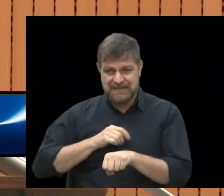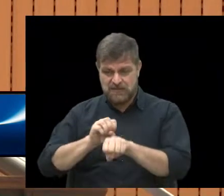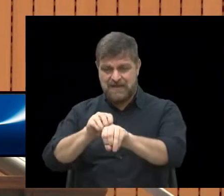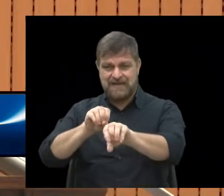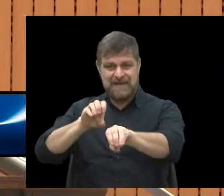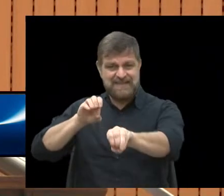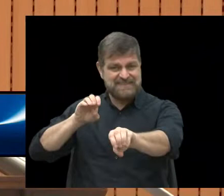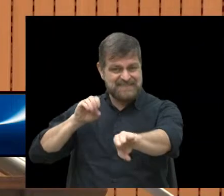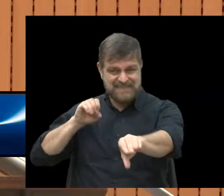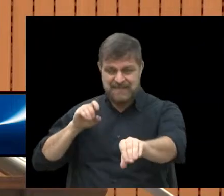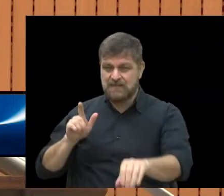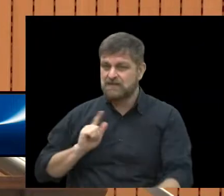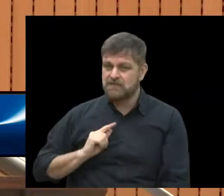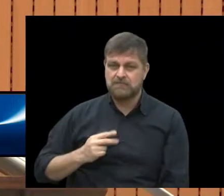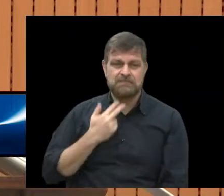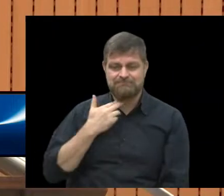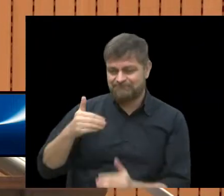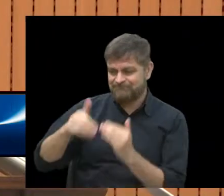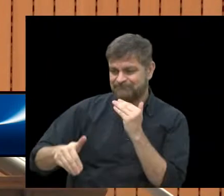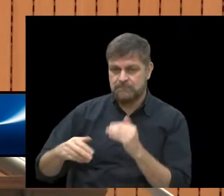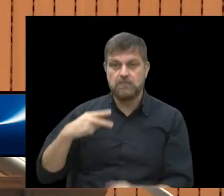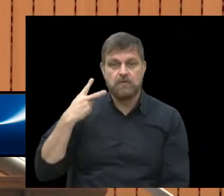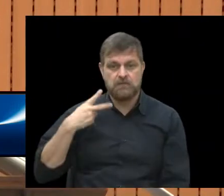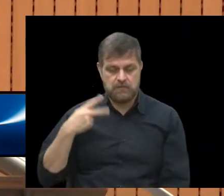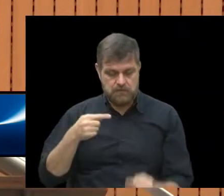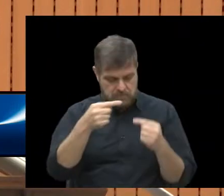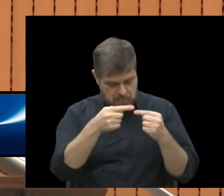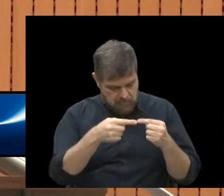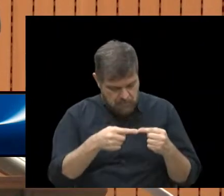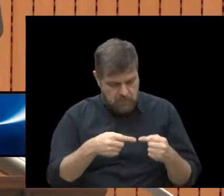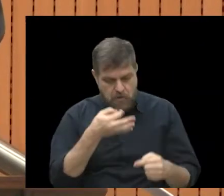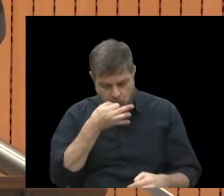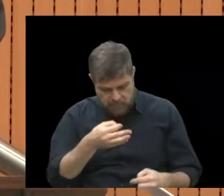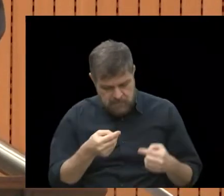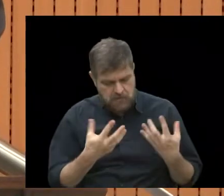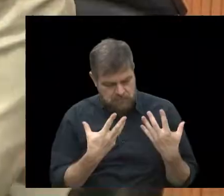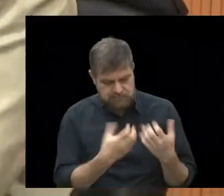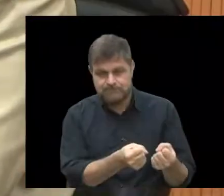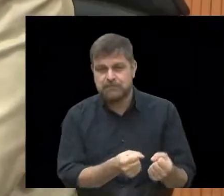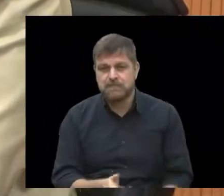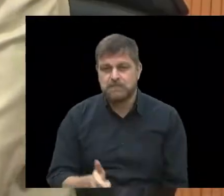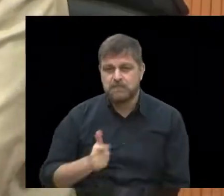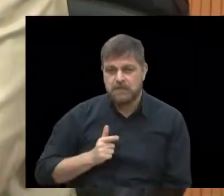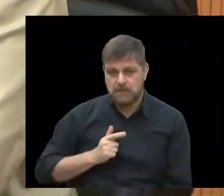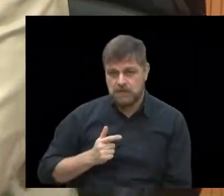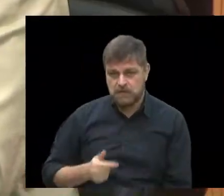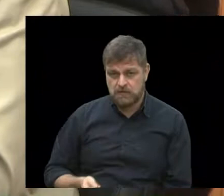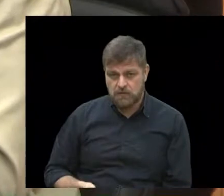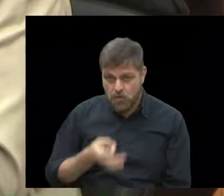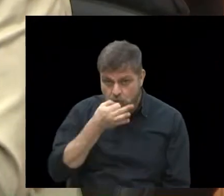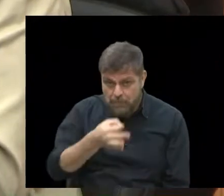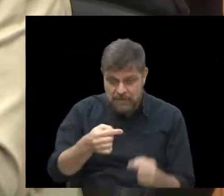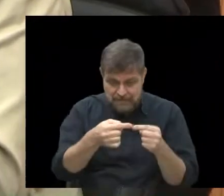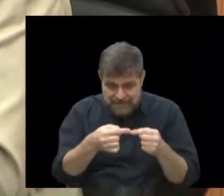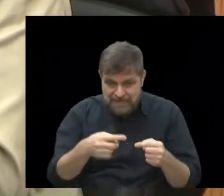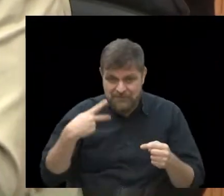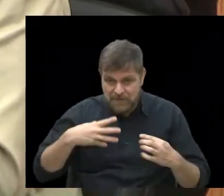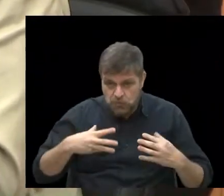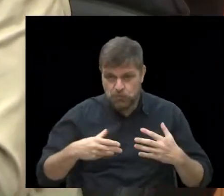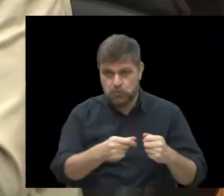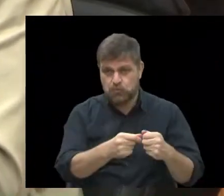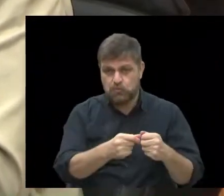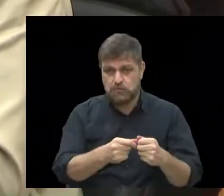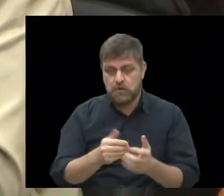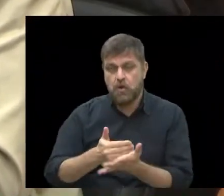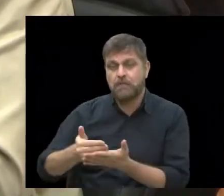distância. A comissão se reuniu e aprovou por unanimidade, senhor presidente. Com parecer favorável por